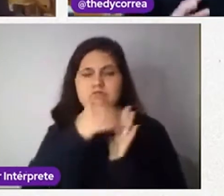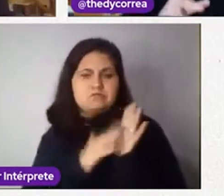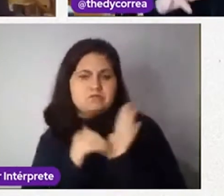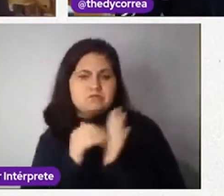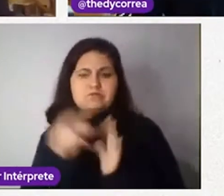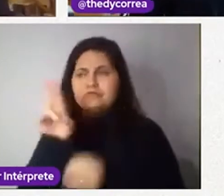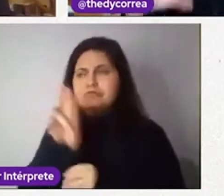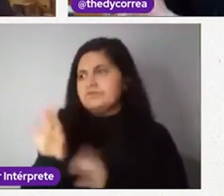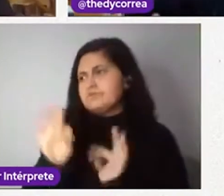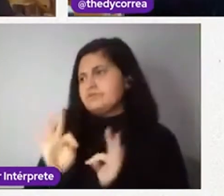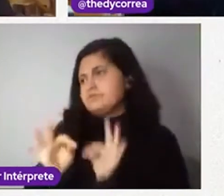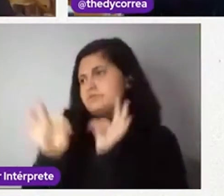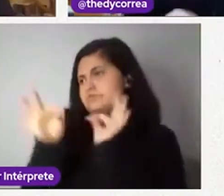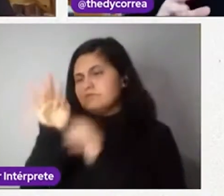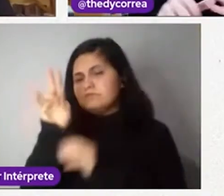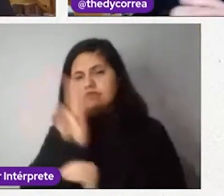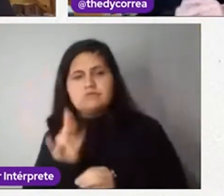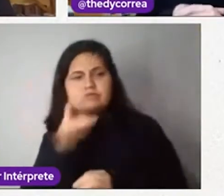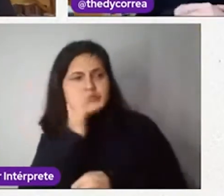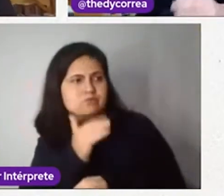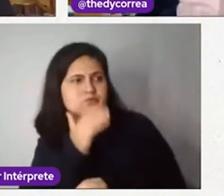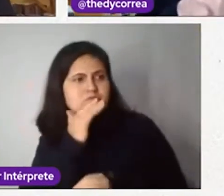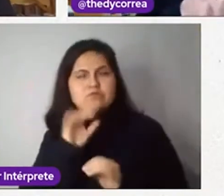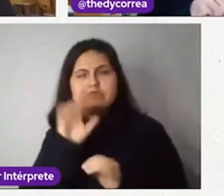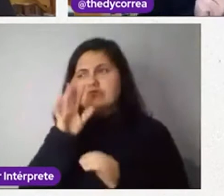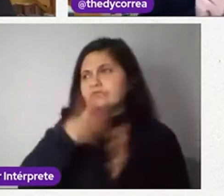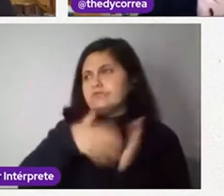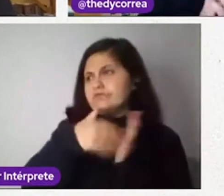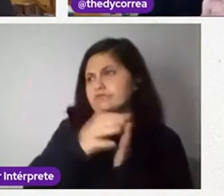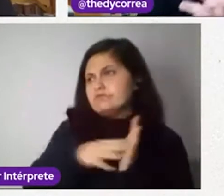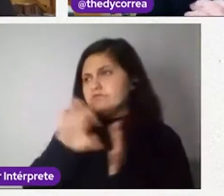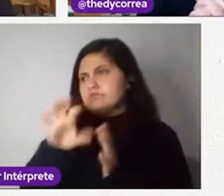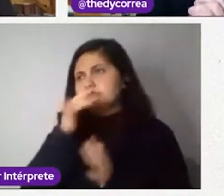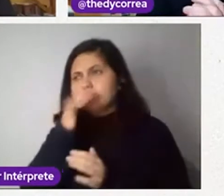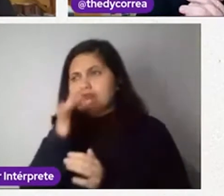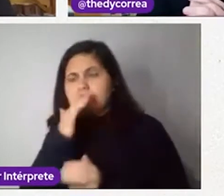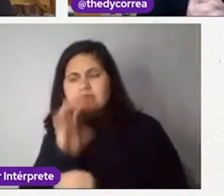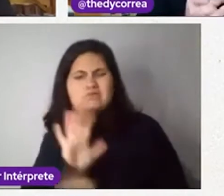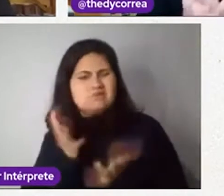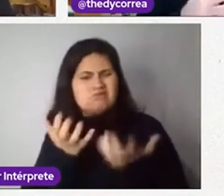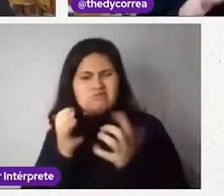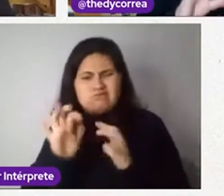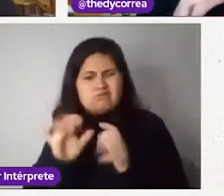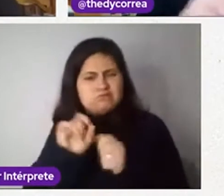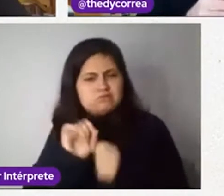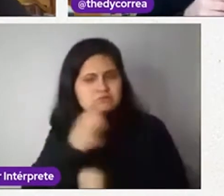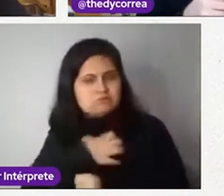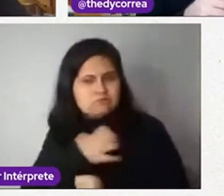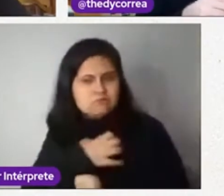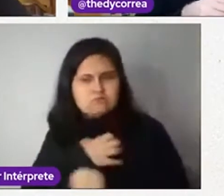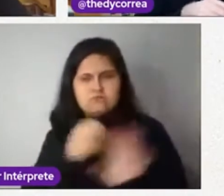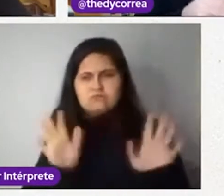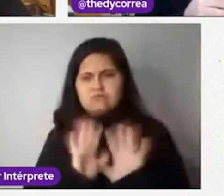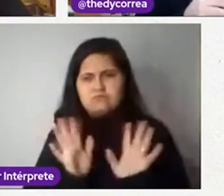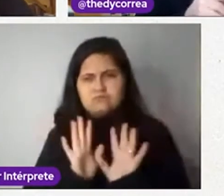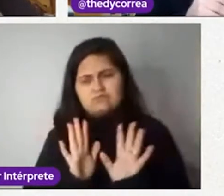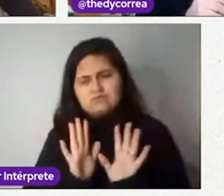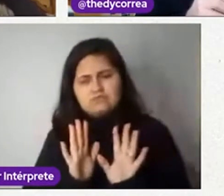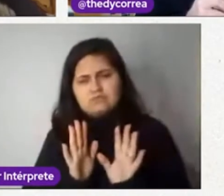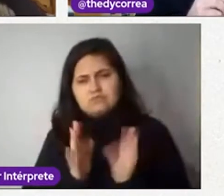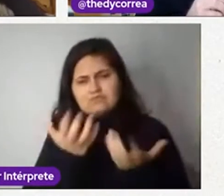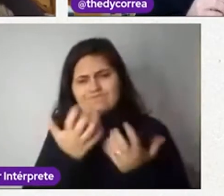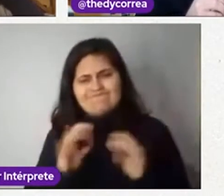tal técnica e tal tela. Tinta tal, cor tal. Pantone, não sei o quê.